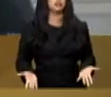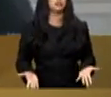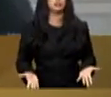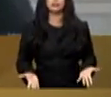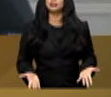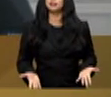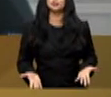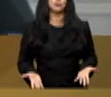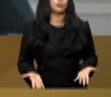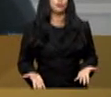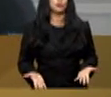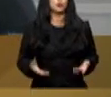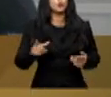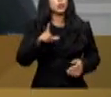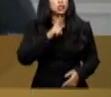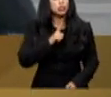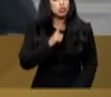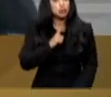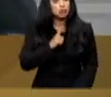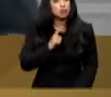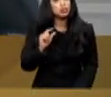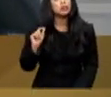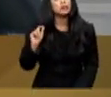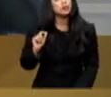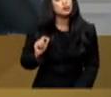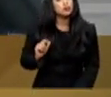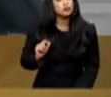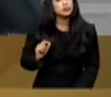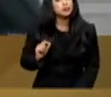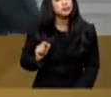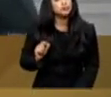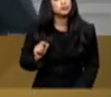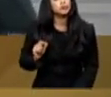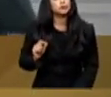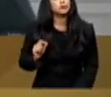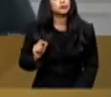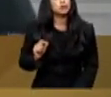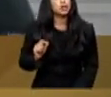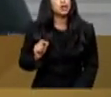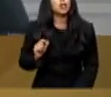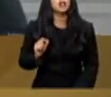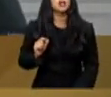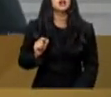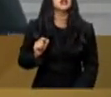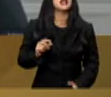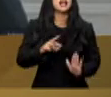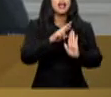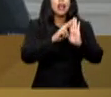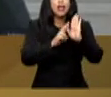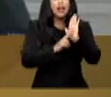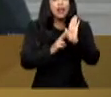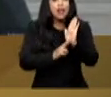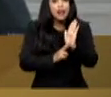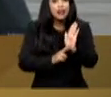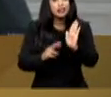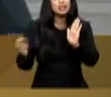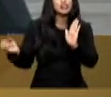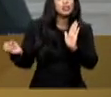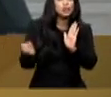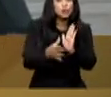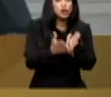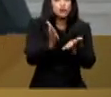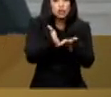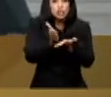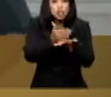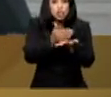que houve foi a estipulação de novas regras de divisão de receitas